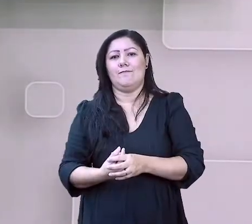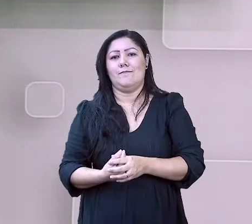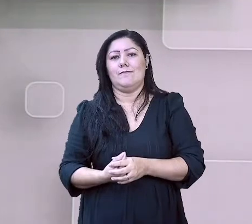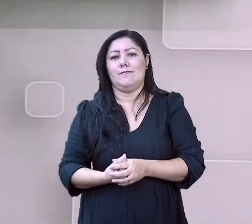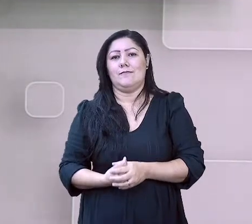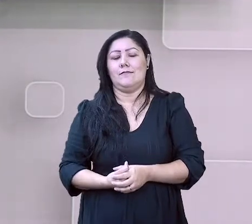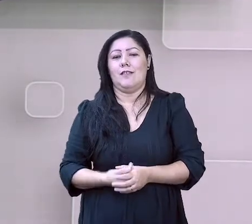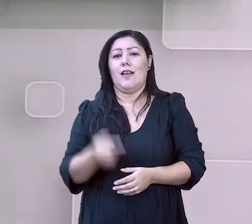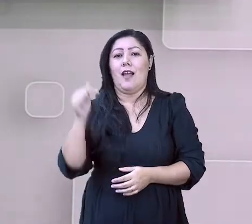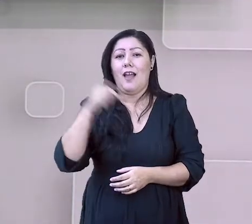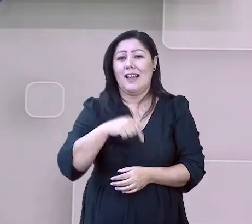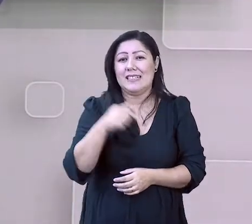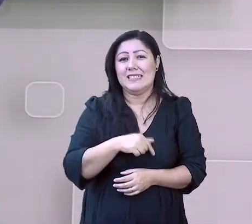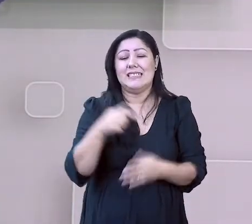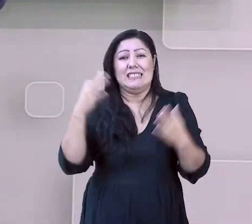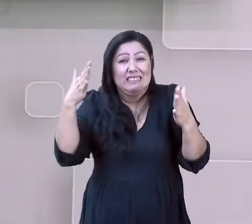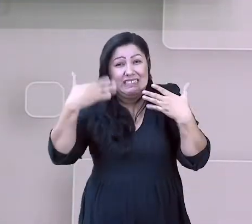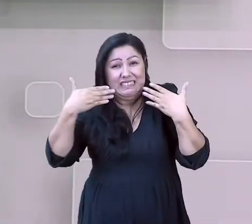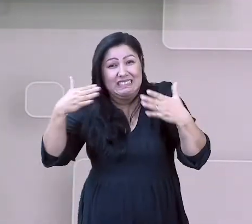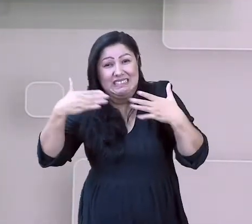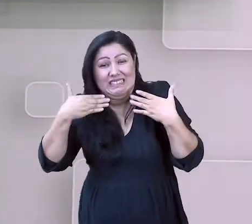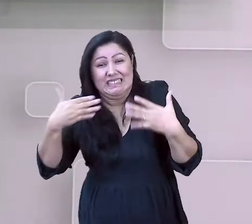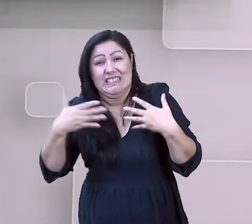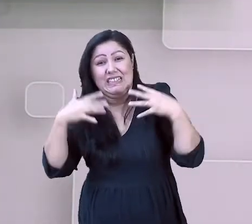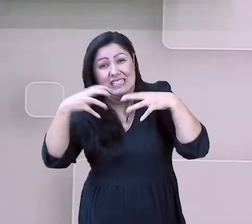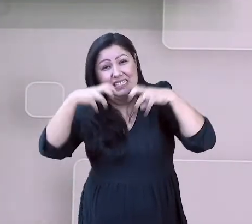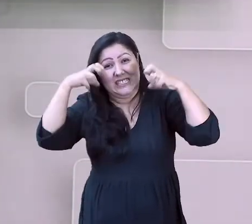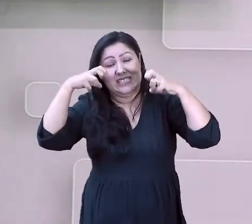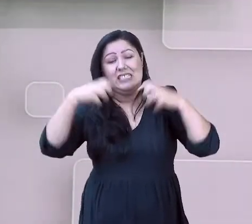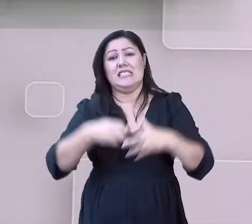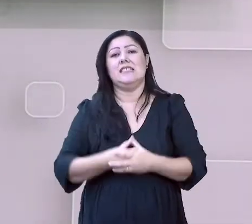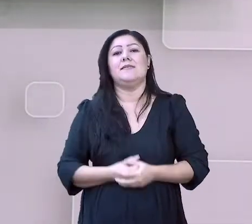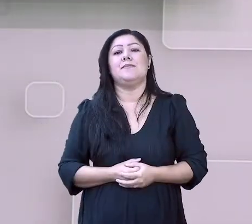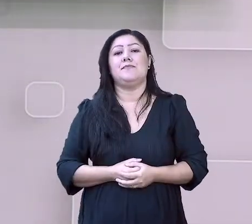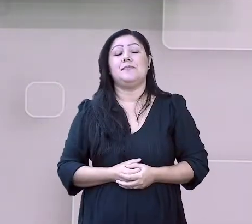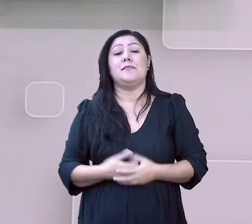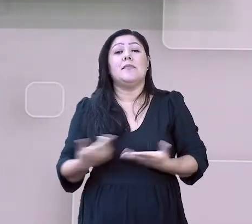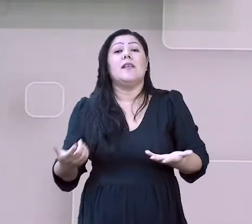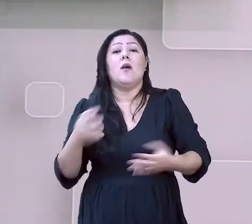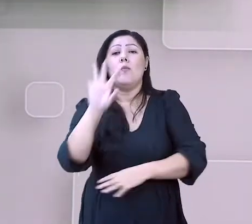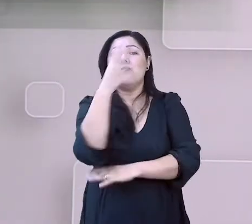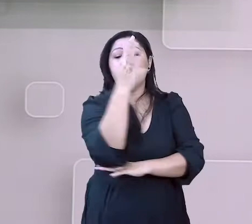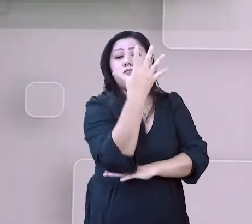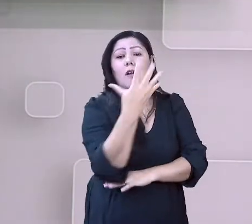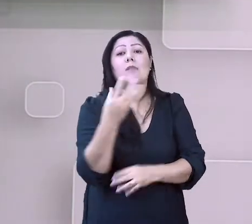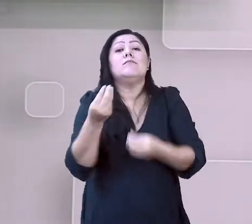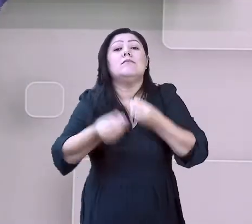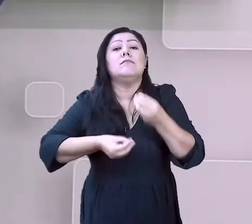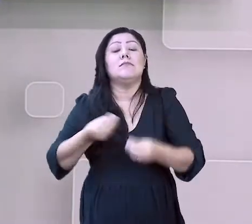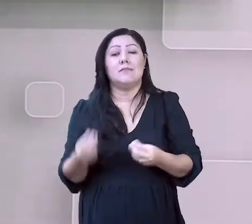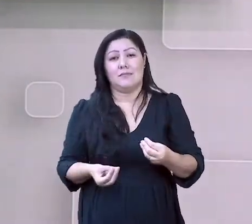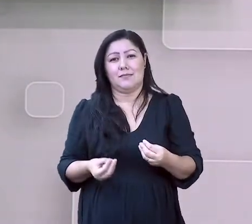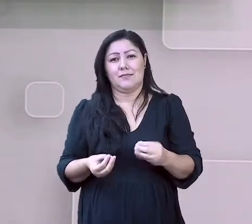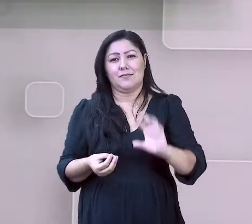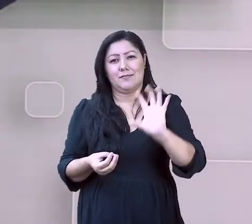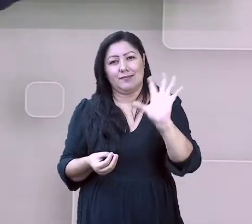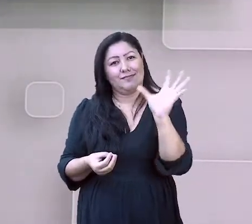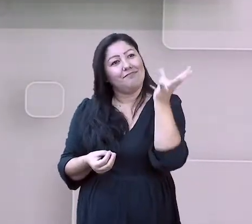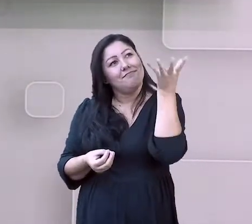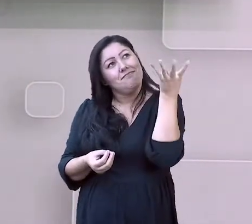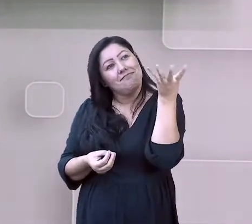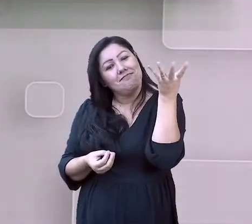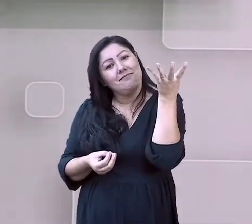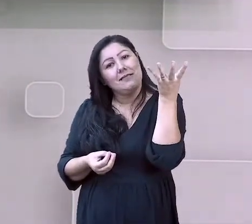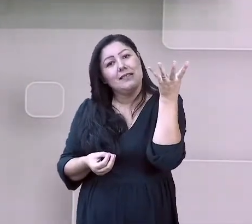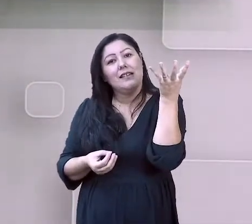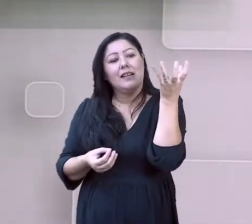É quente, mas é mais rigoroso. Então, as árvores do cerrado, elas são exuberantes,